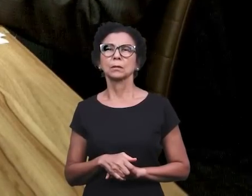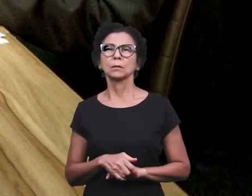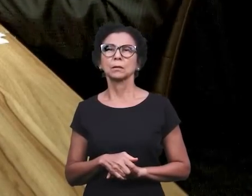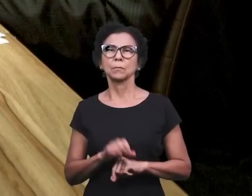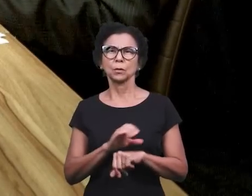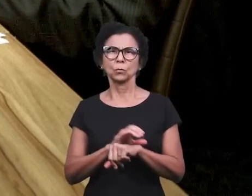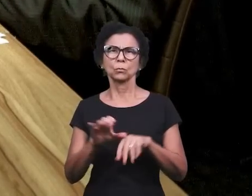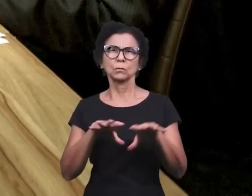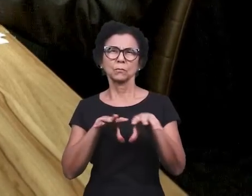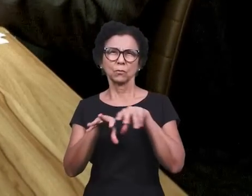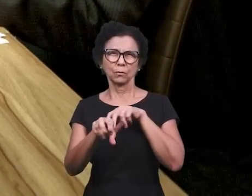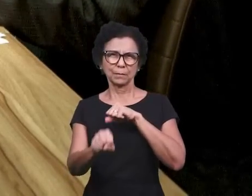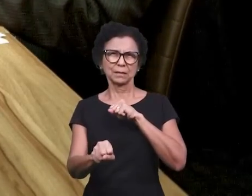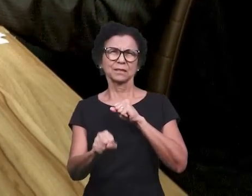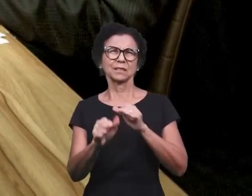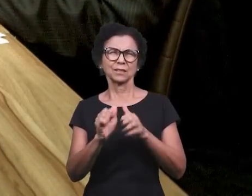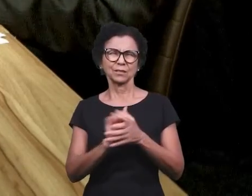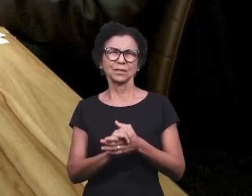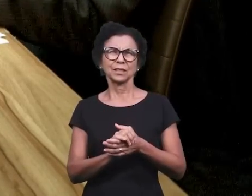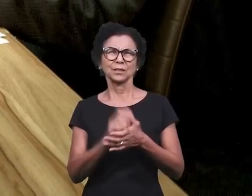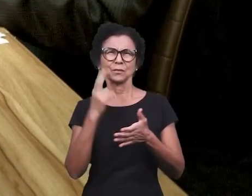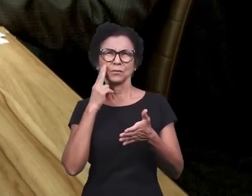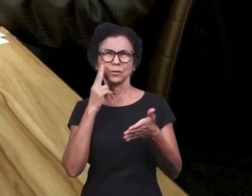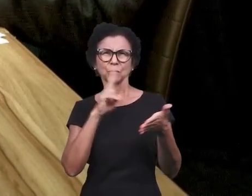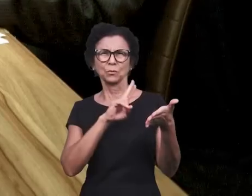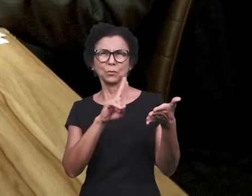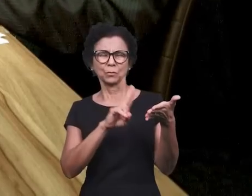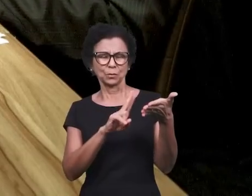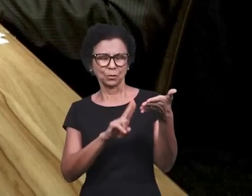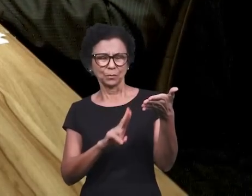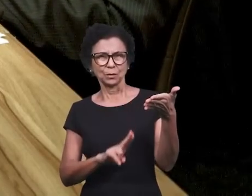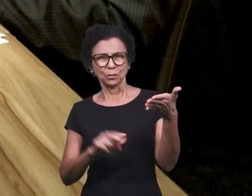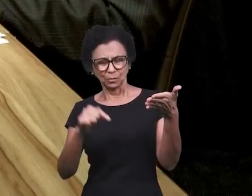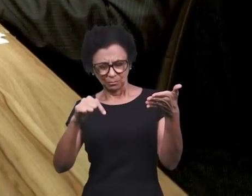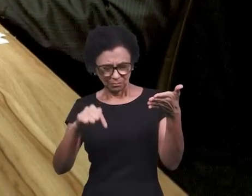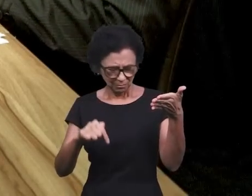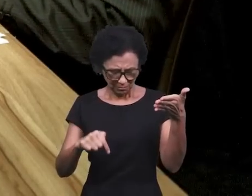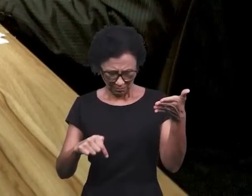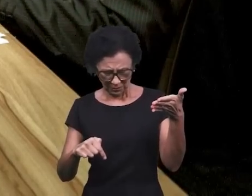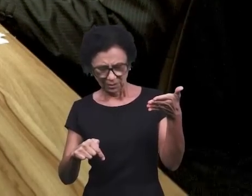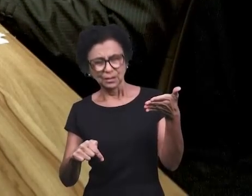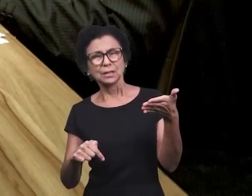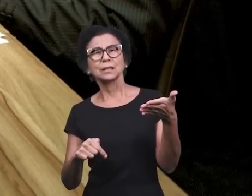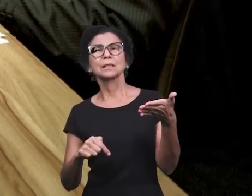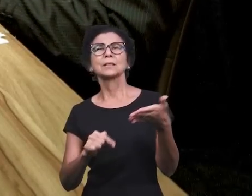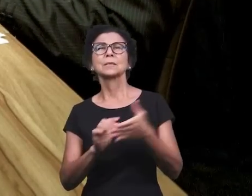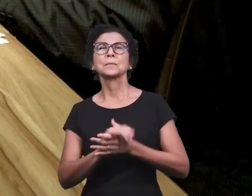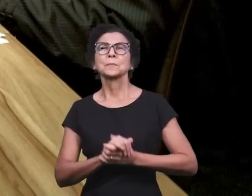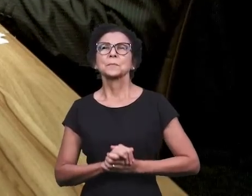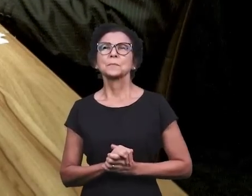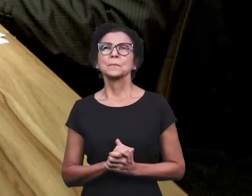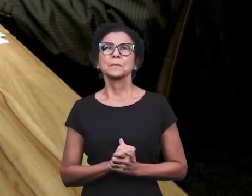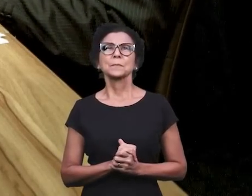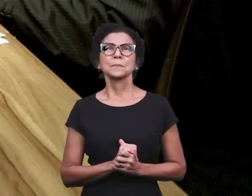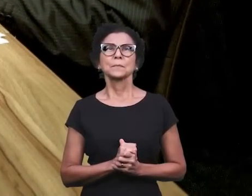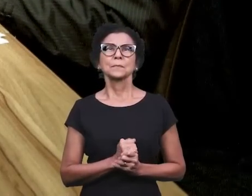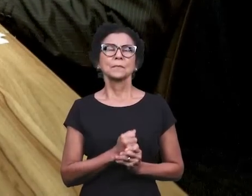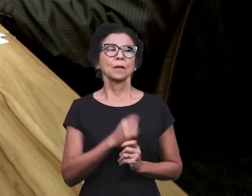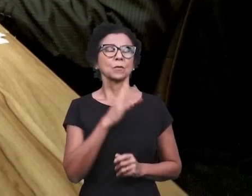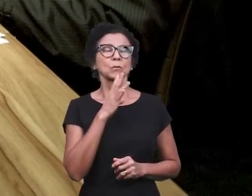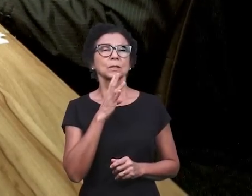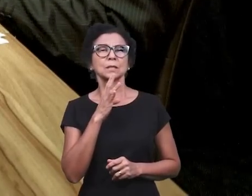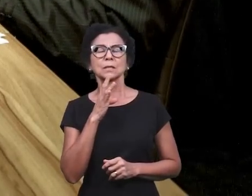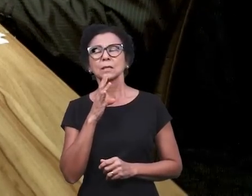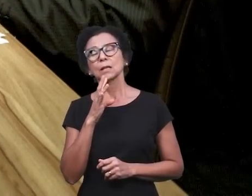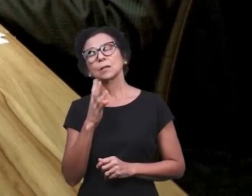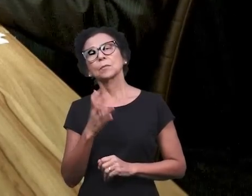na listagem, eu conhecia, né? Os candidatos, eles se conhecem, acaba né? se conhecendo, né? Fazendo contato, então, para assim, ver quem vai assumir, se alguém